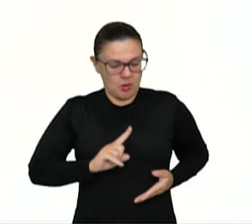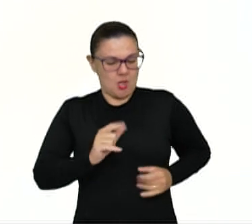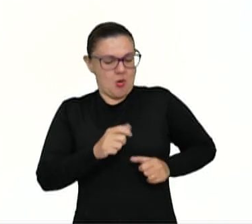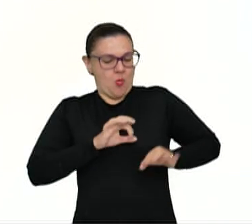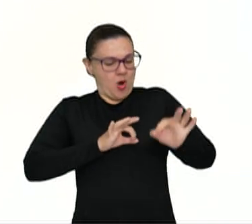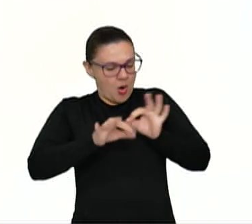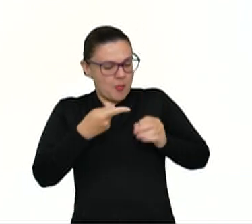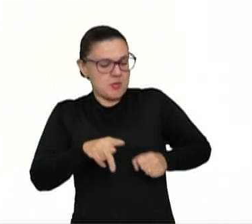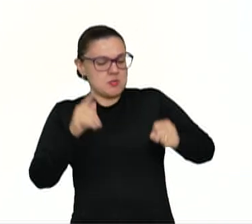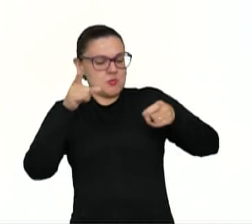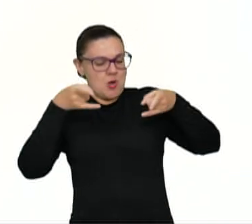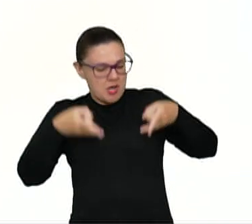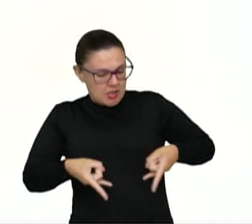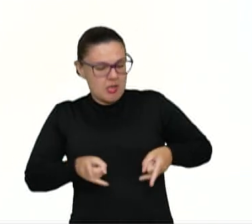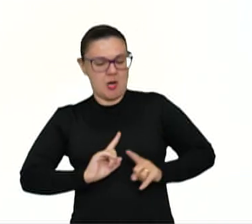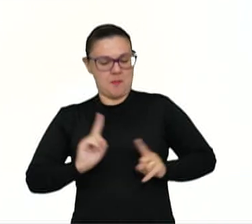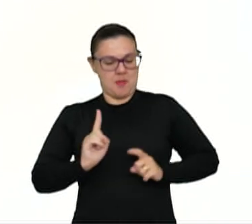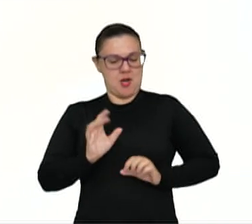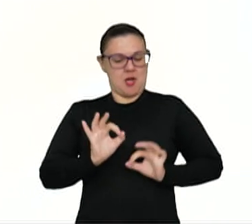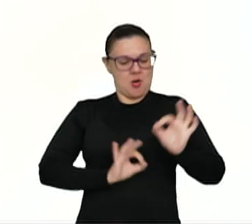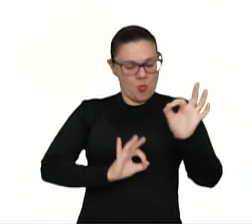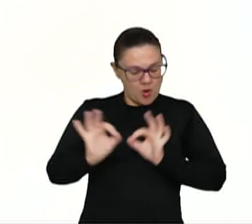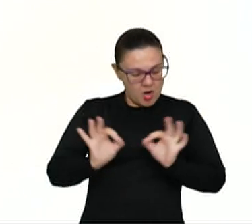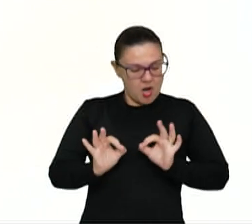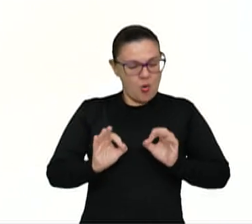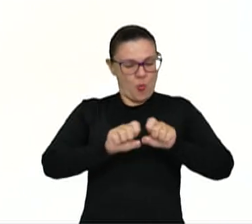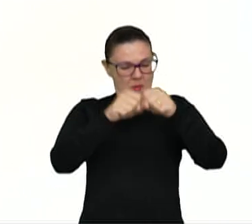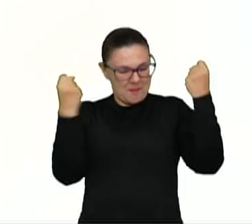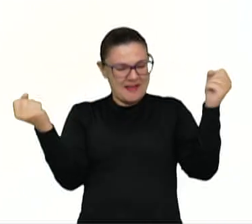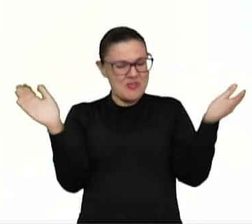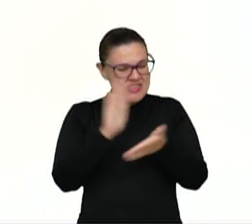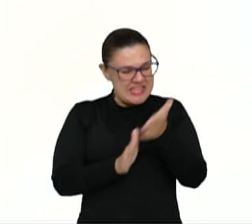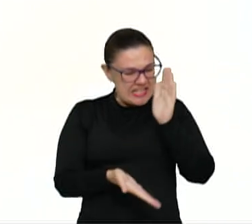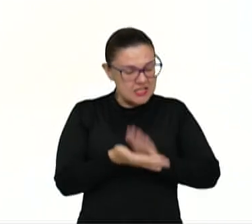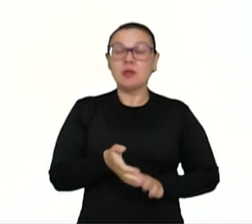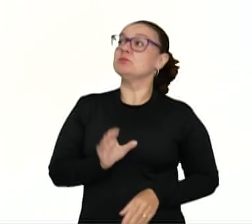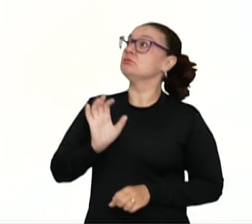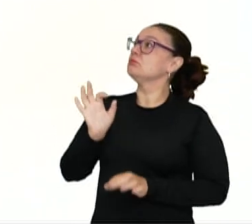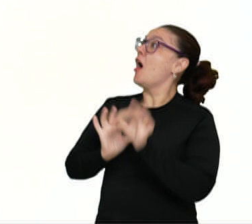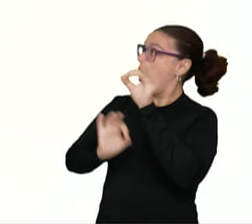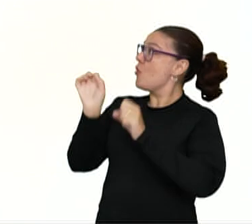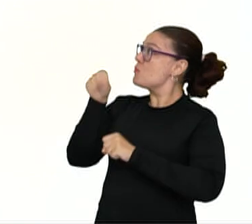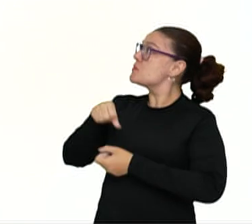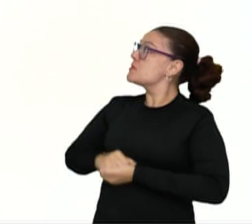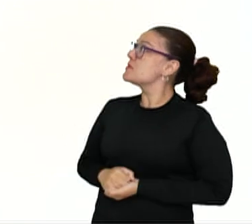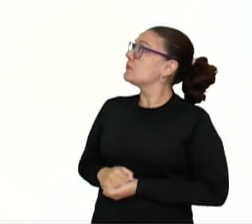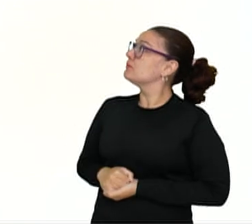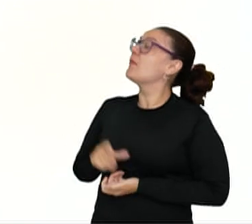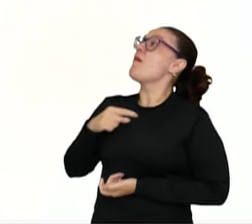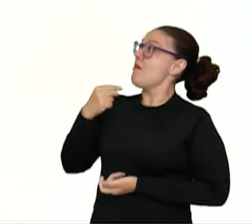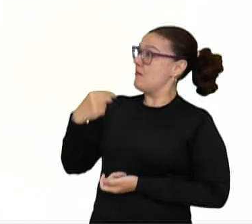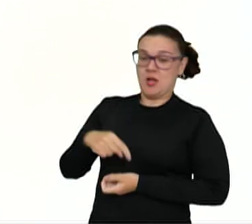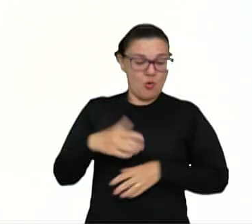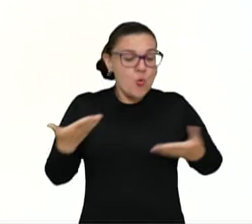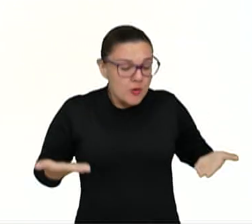arruma a cama, não arruma o armário, não arruma nada. Arrumo sim. Arruma o